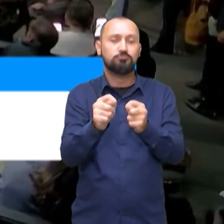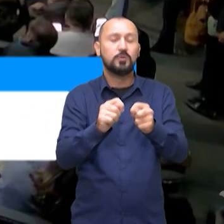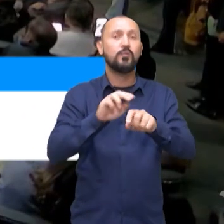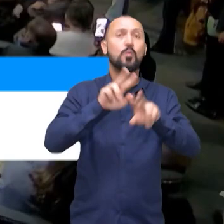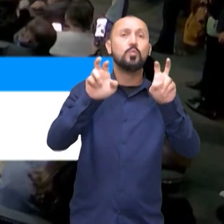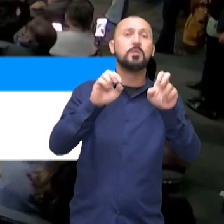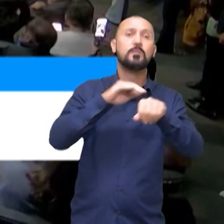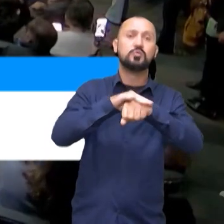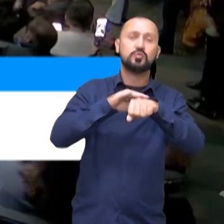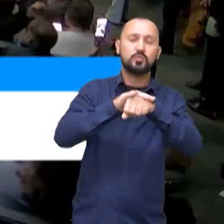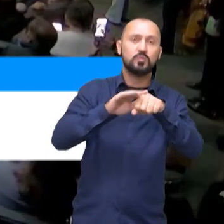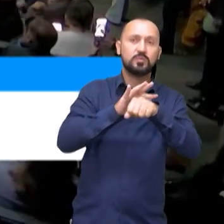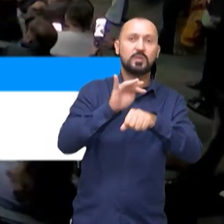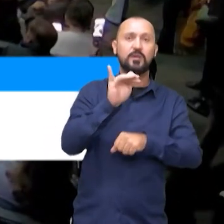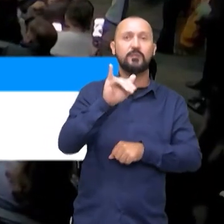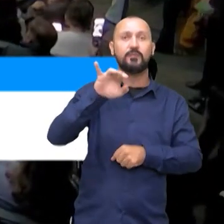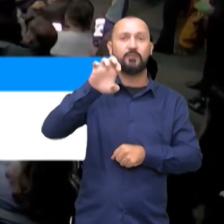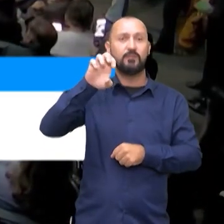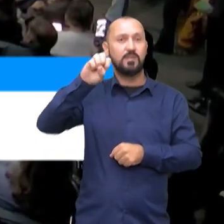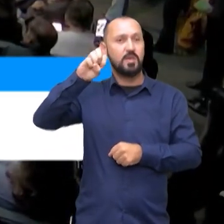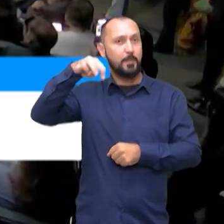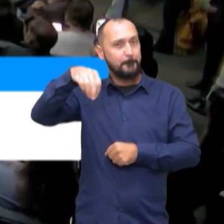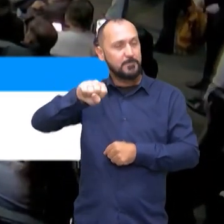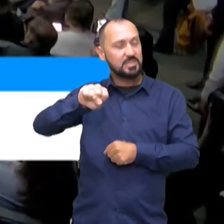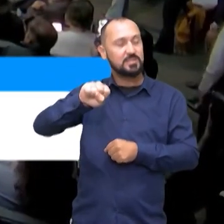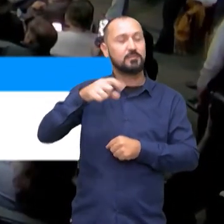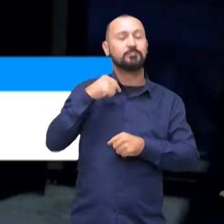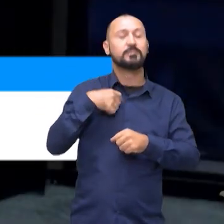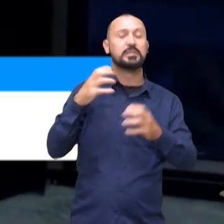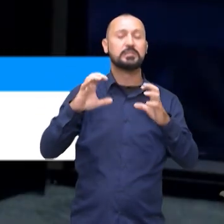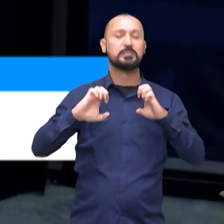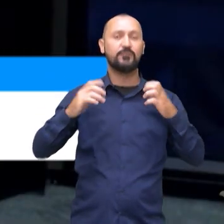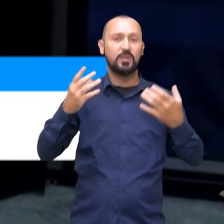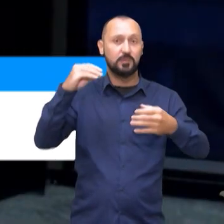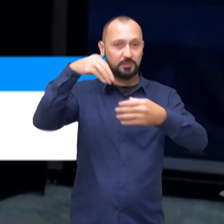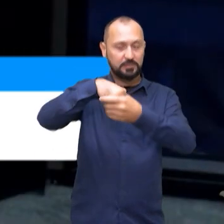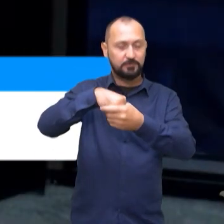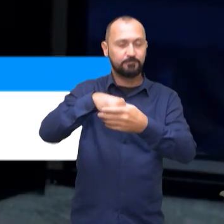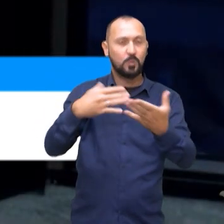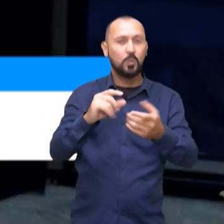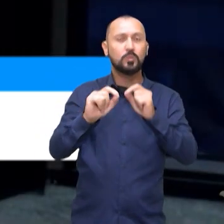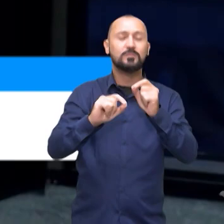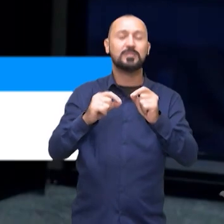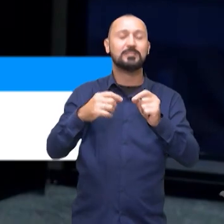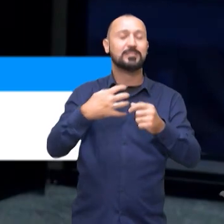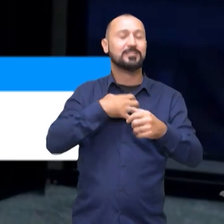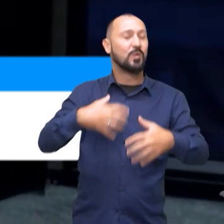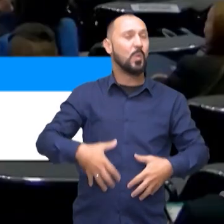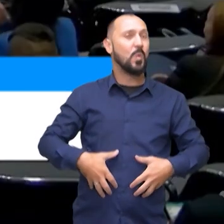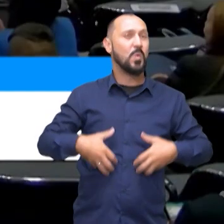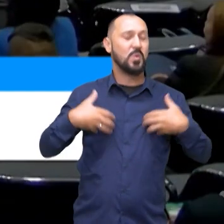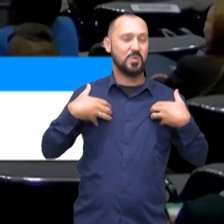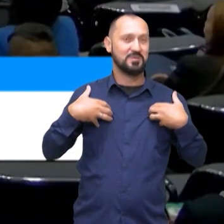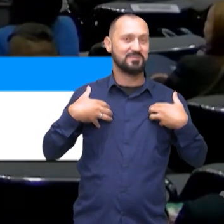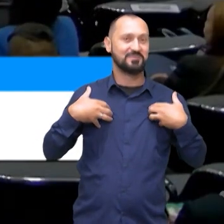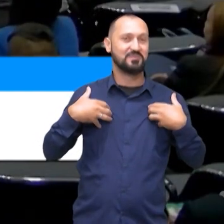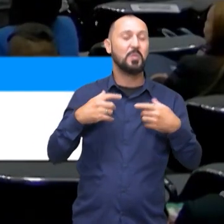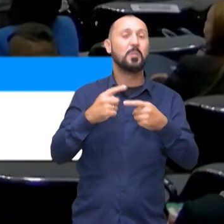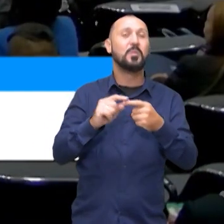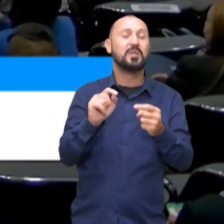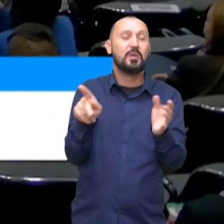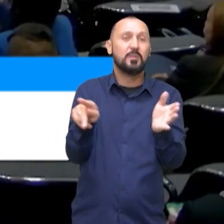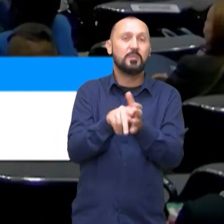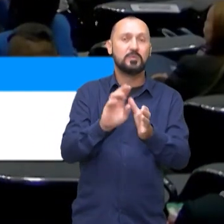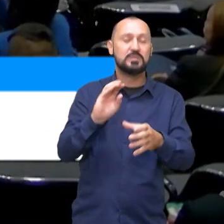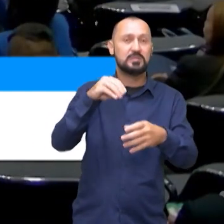na Federação das Indústrias de Mato Grosso do Sul, a FIEMES. Este evento sendo realizado aqui nos traz orgulho, até porque